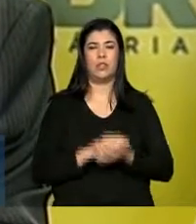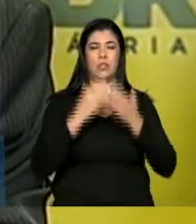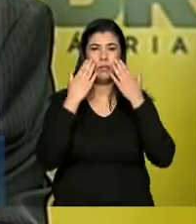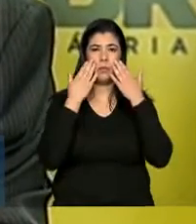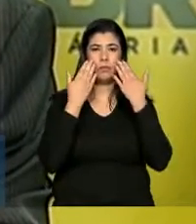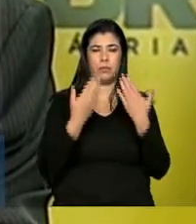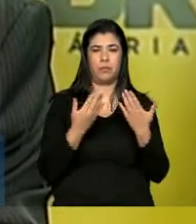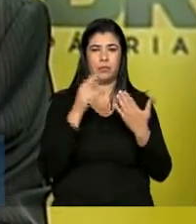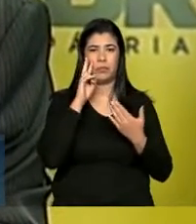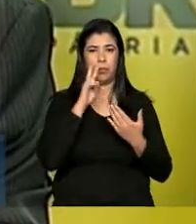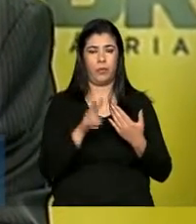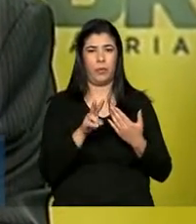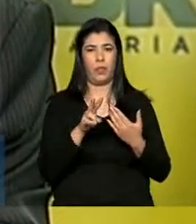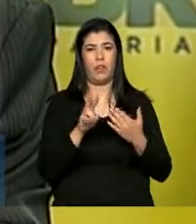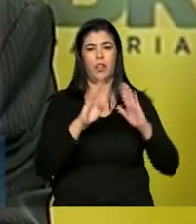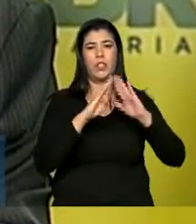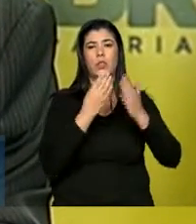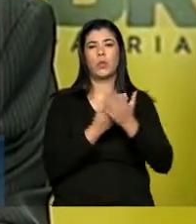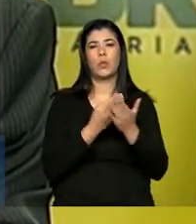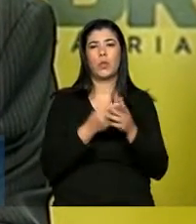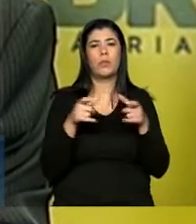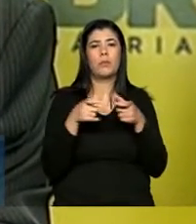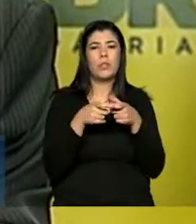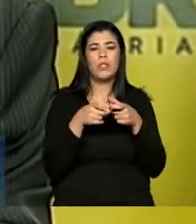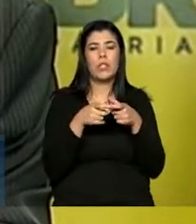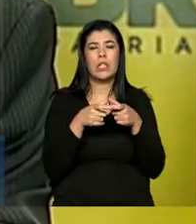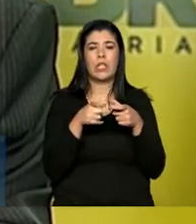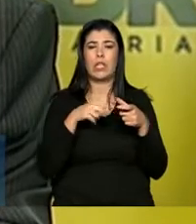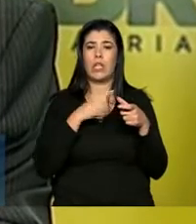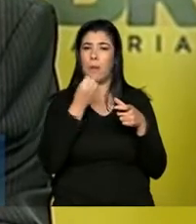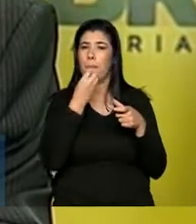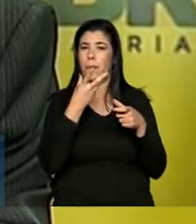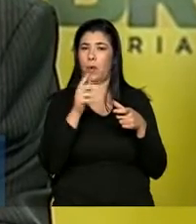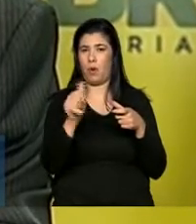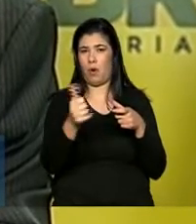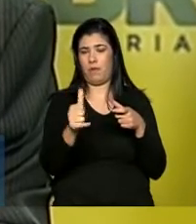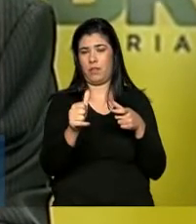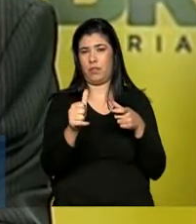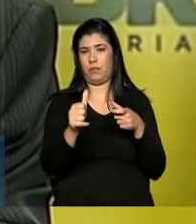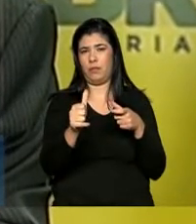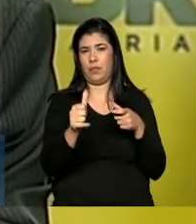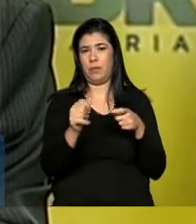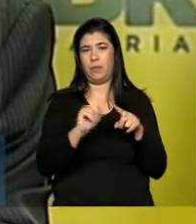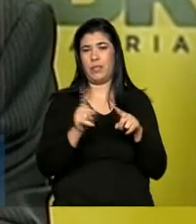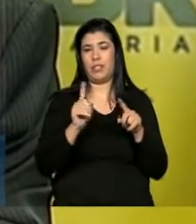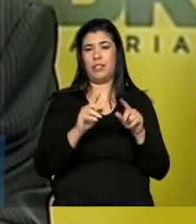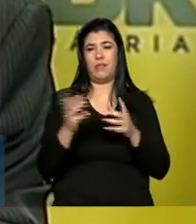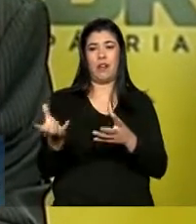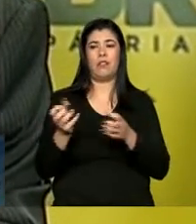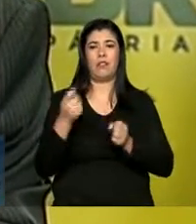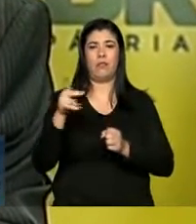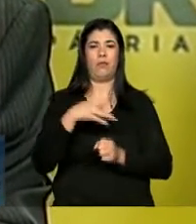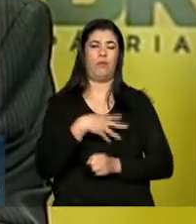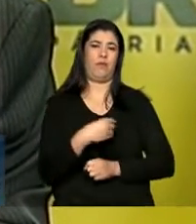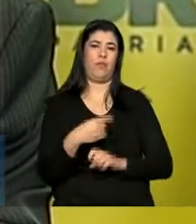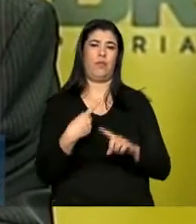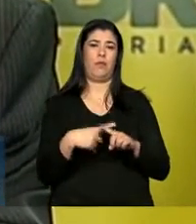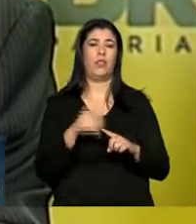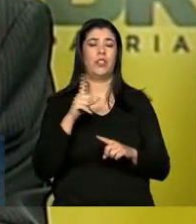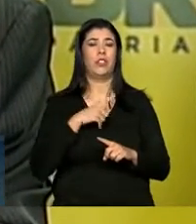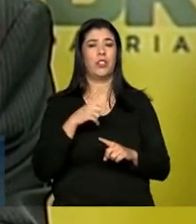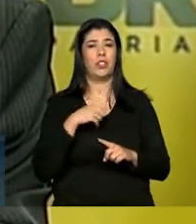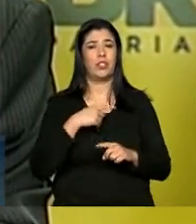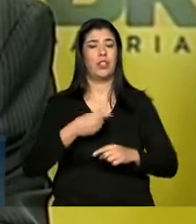aparente, você vai ver que as escolas muito pequenas às vezes têm um bom desempenho. Só que não é uma escola que vai aceitar o seu filho. É uma escola que já